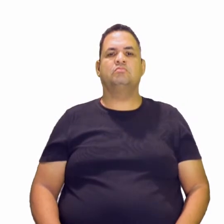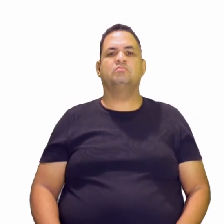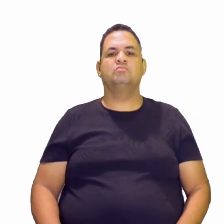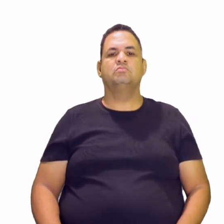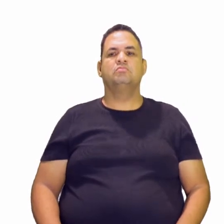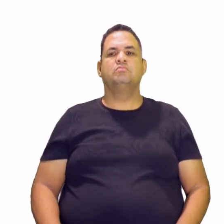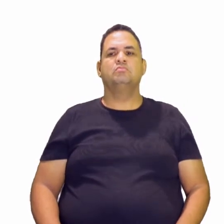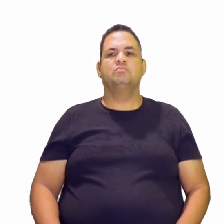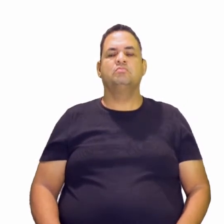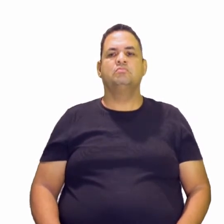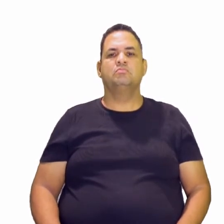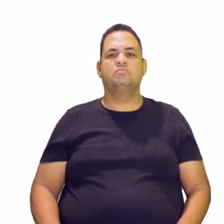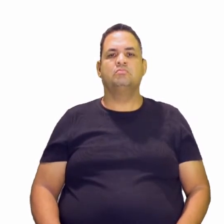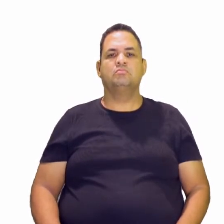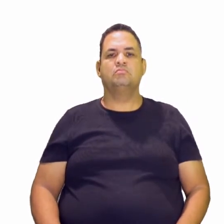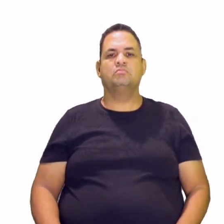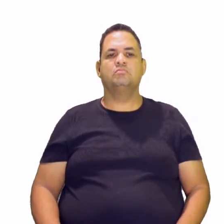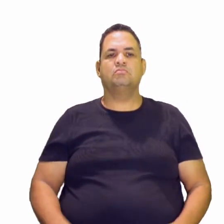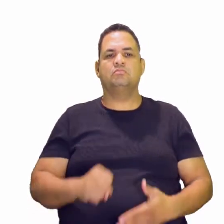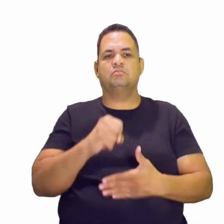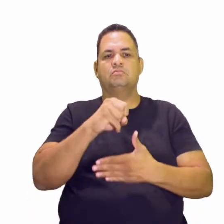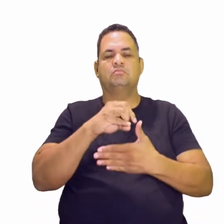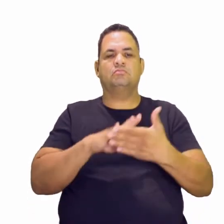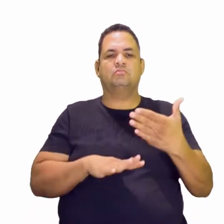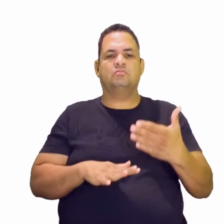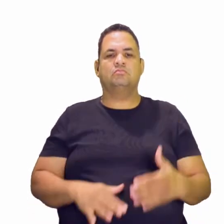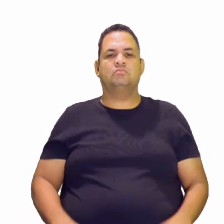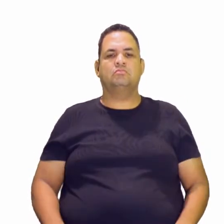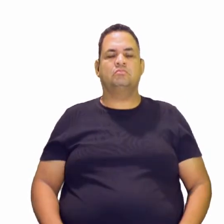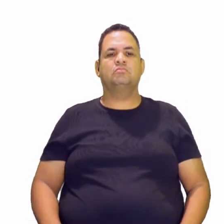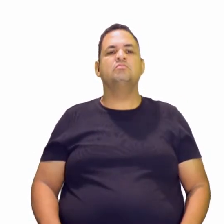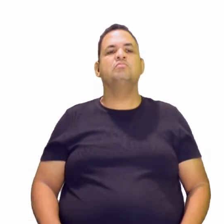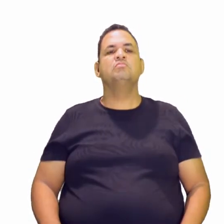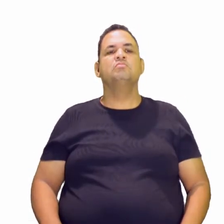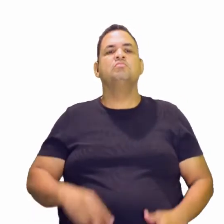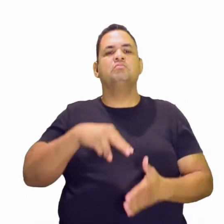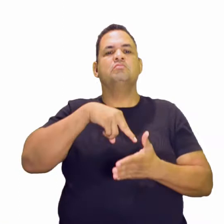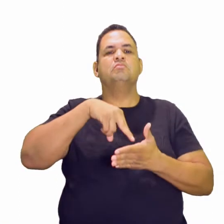para mais uma questão. Sobre a dança